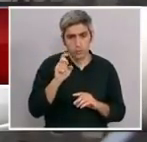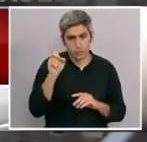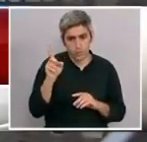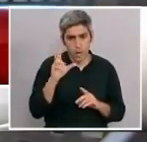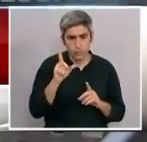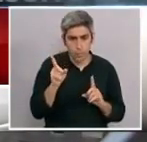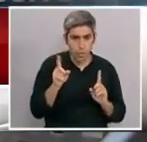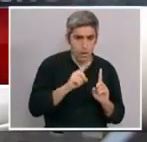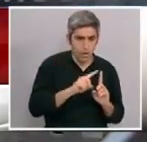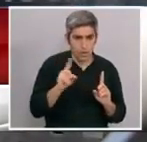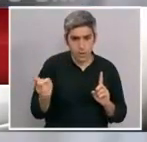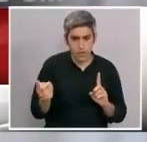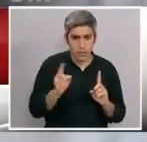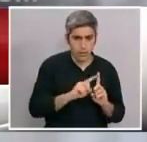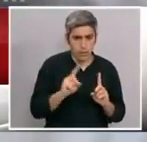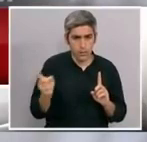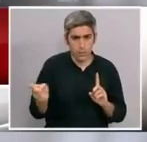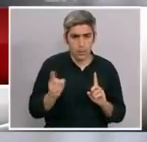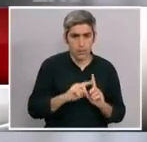Lisboa.